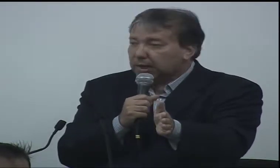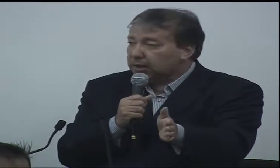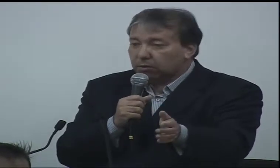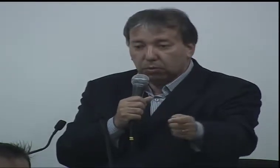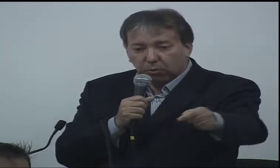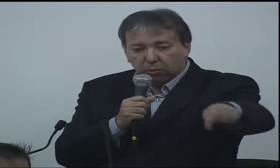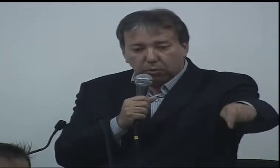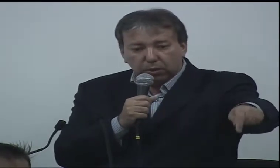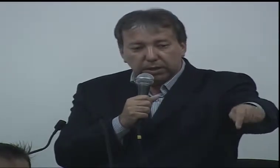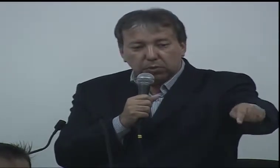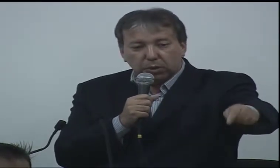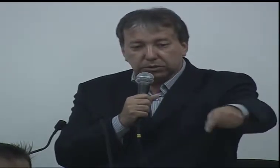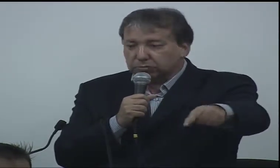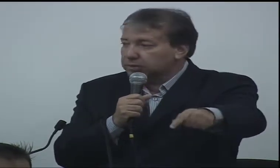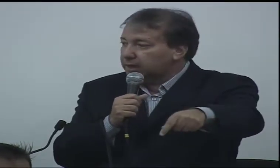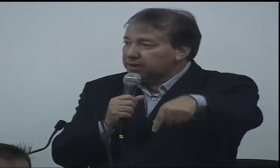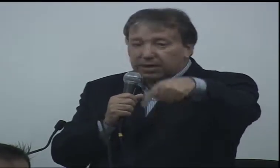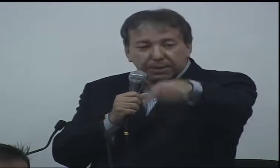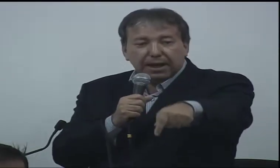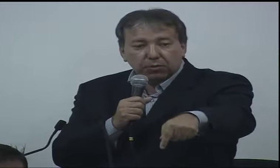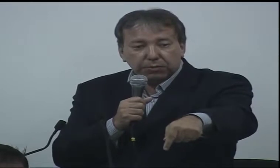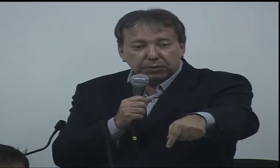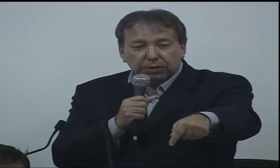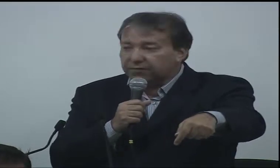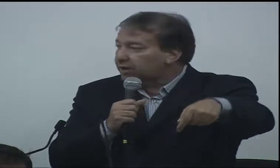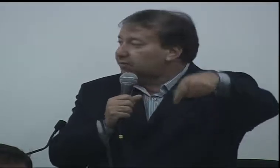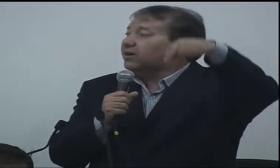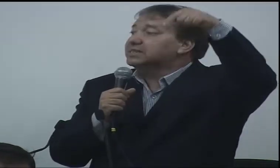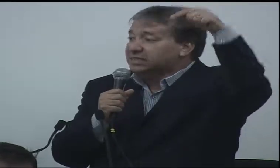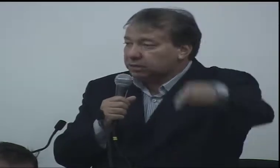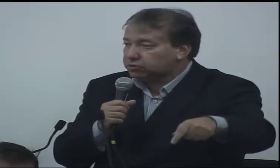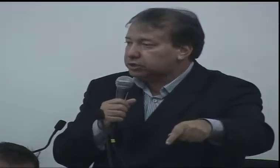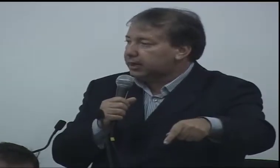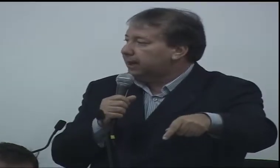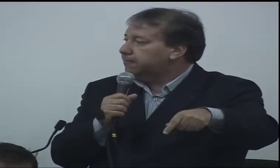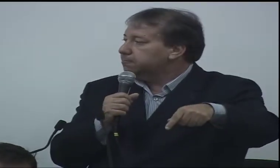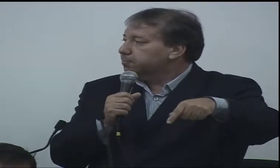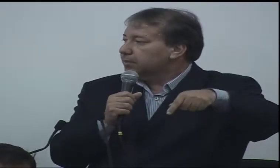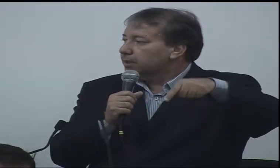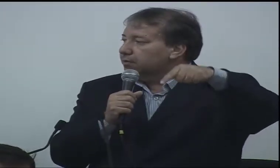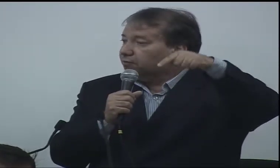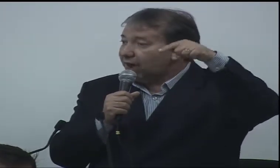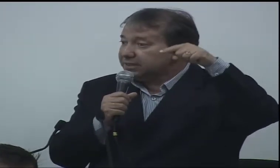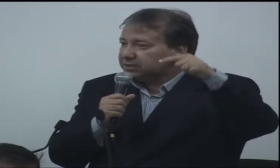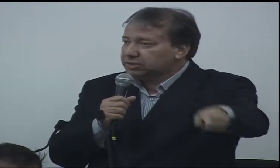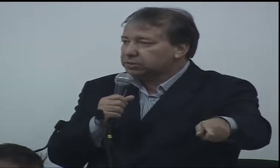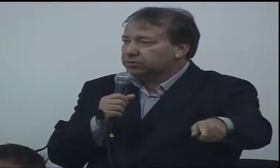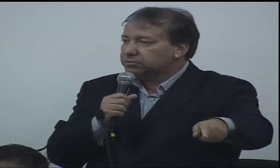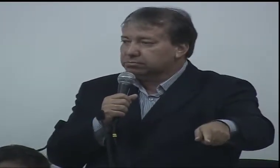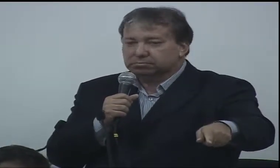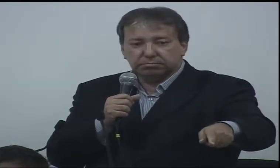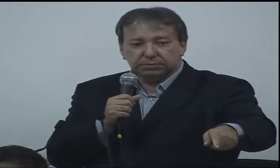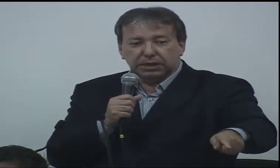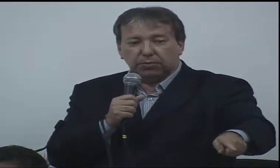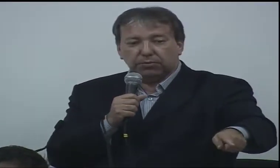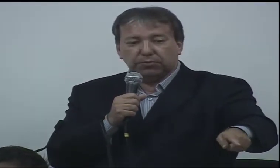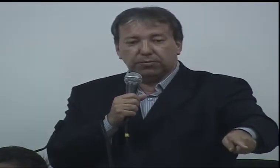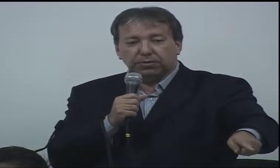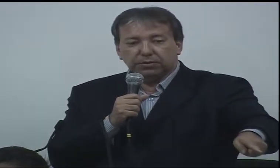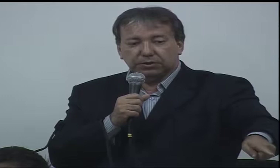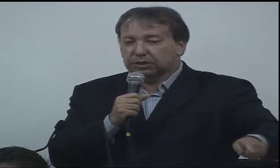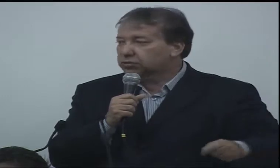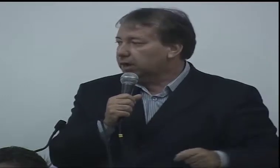enquanto eu não sair, ele vai brigar comigo, ele vai fazer eu tirar vai exigir que eu